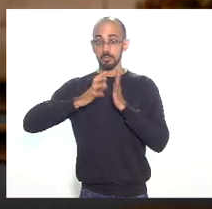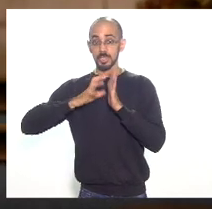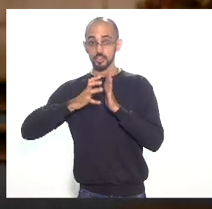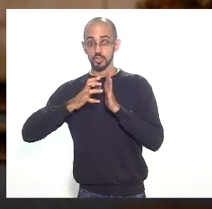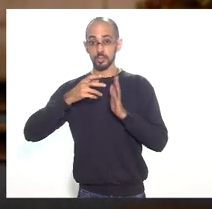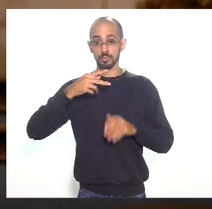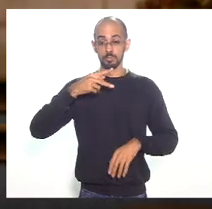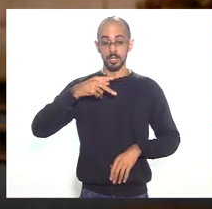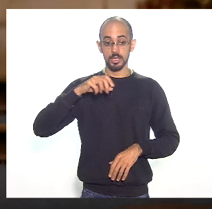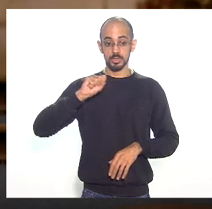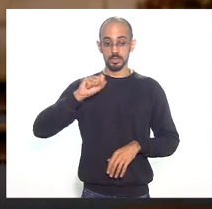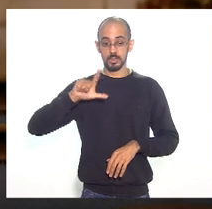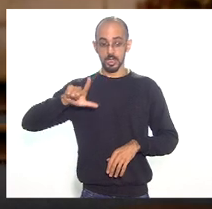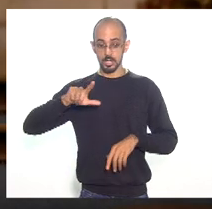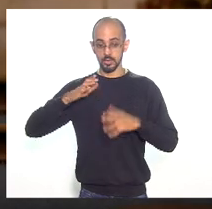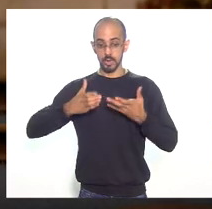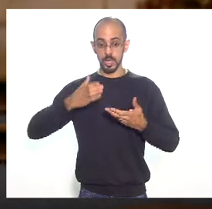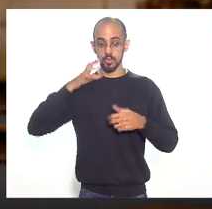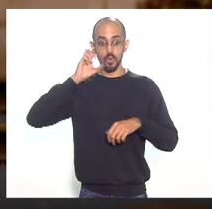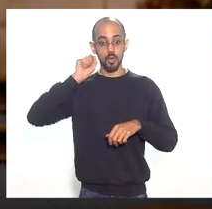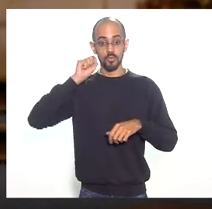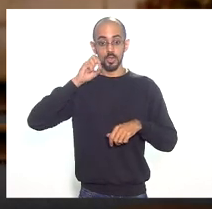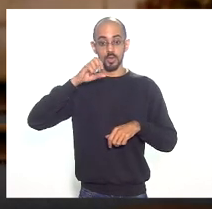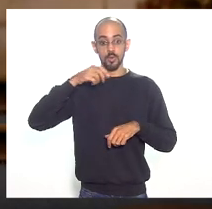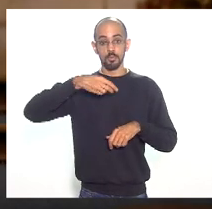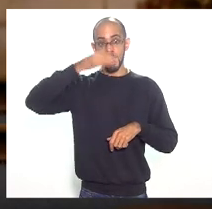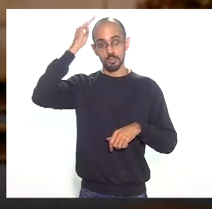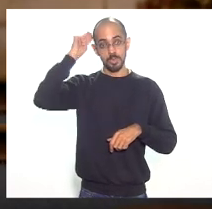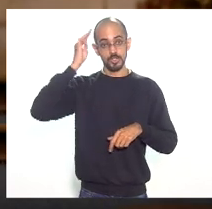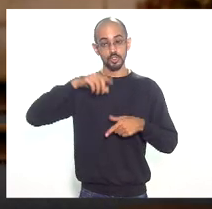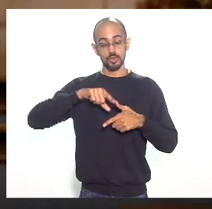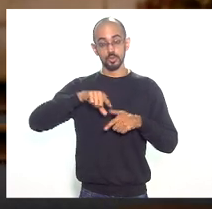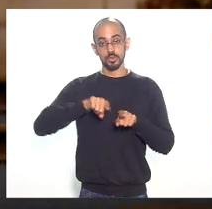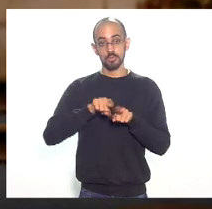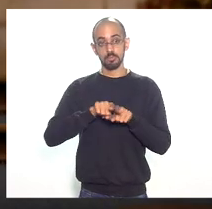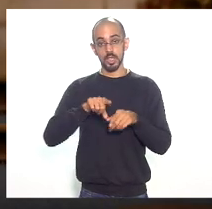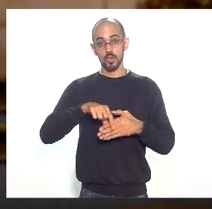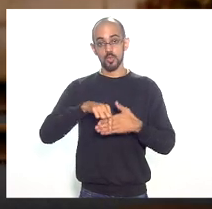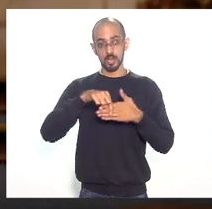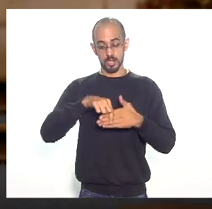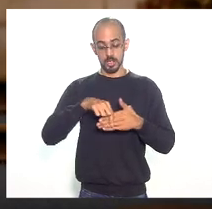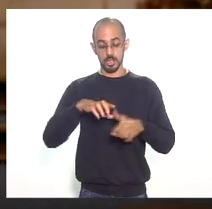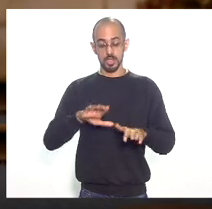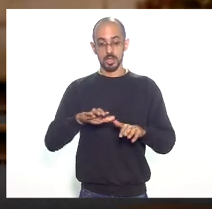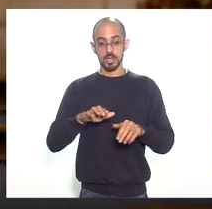depois ouvir o líder do PSL se contempla. Vossa Excelência, deputado Márcio,